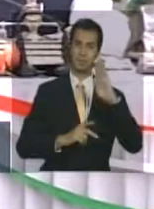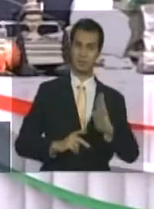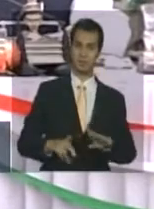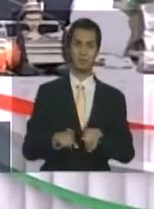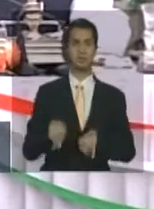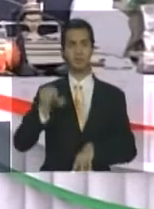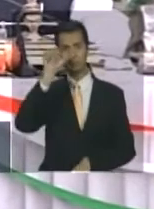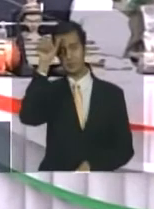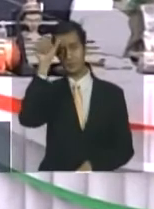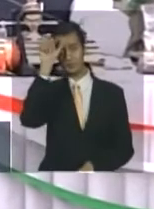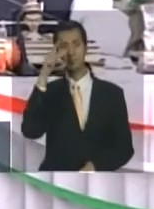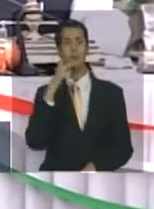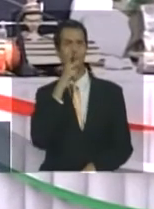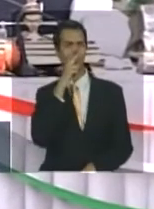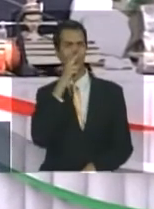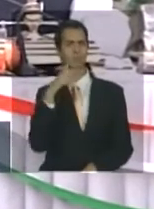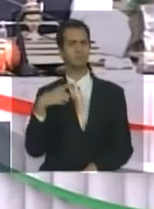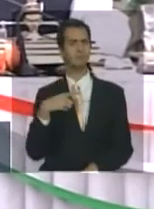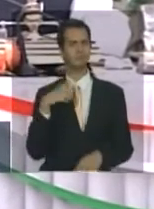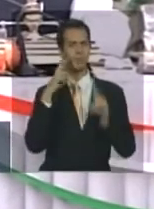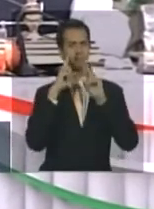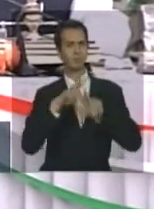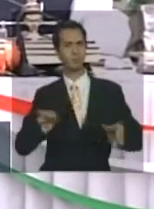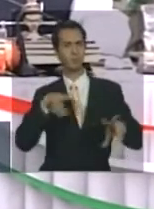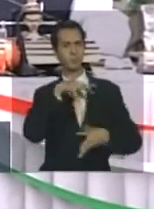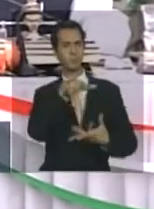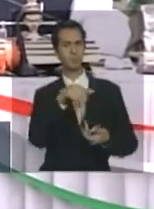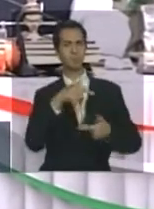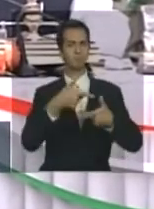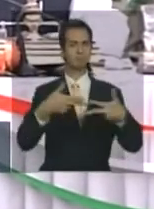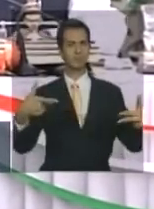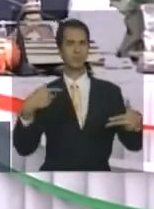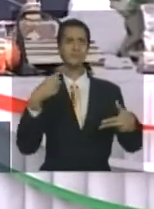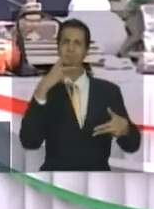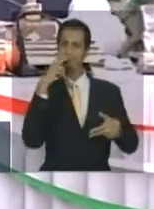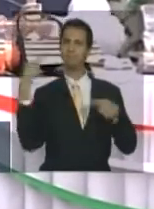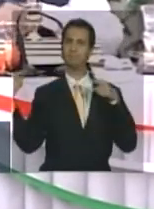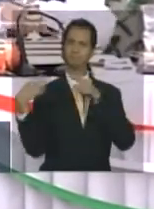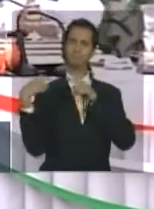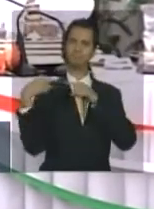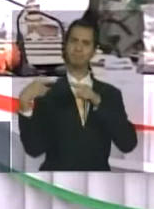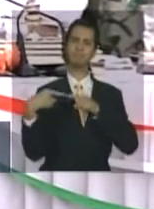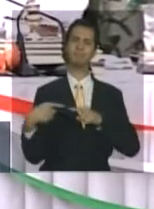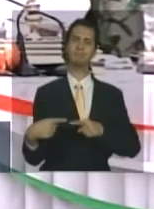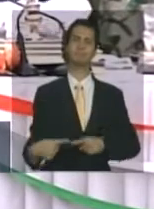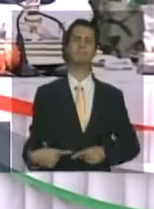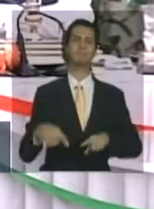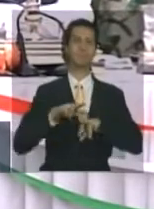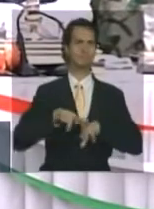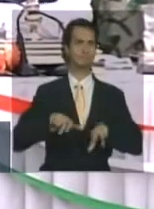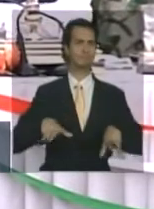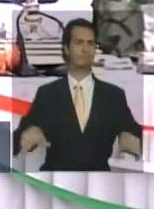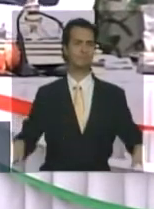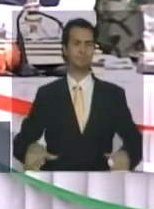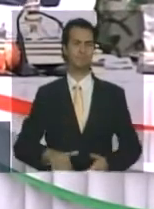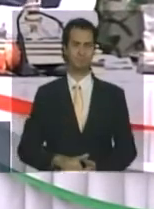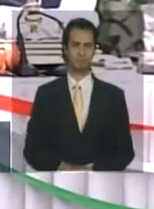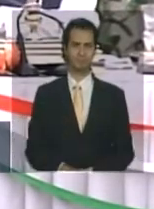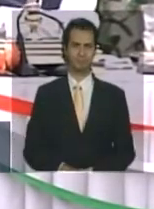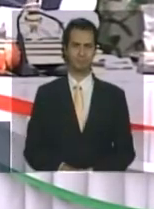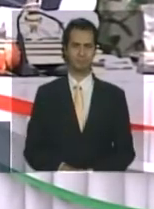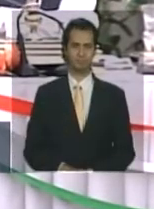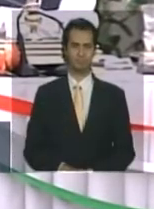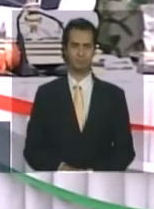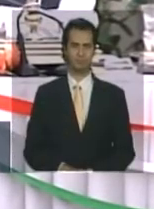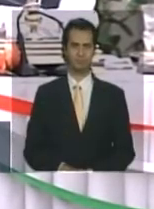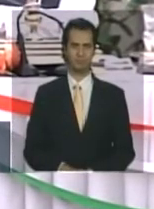mundo. As great developing nations and democratic multicultural societies, India and Brazil share